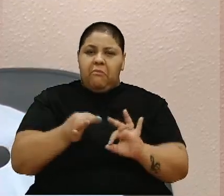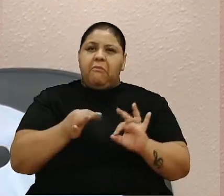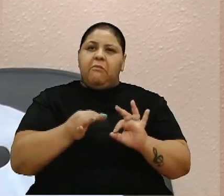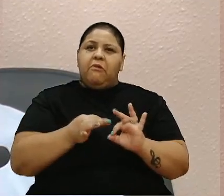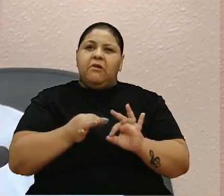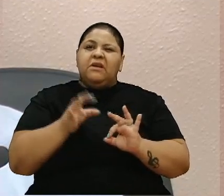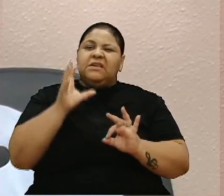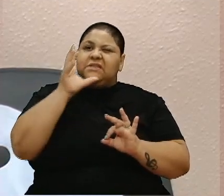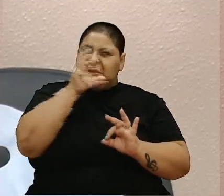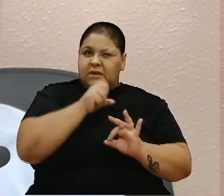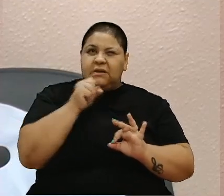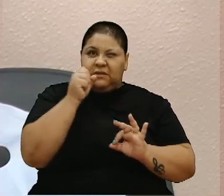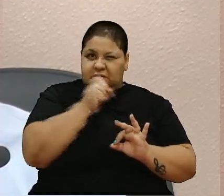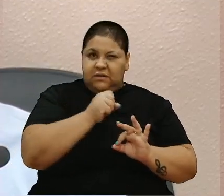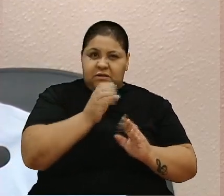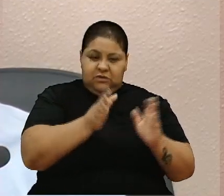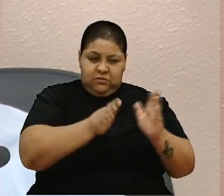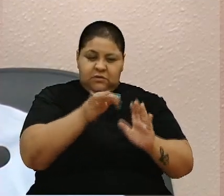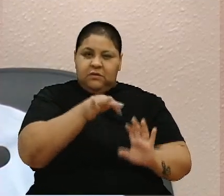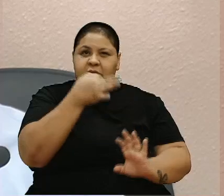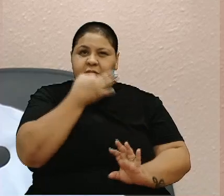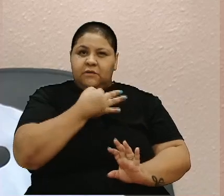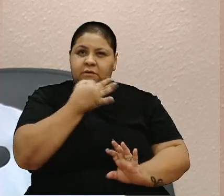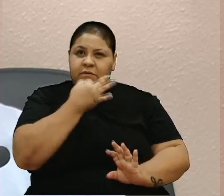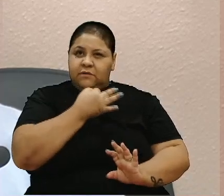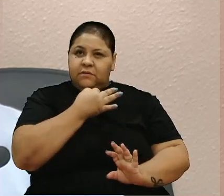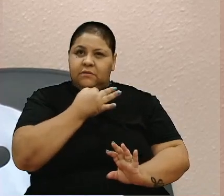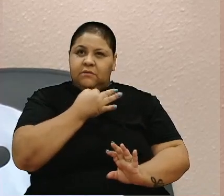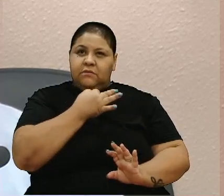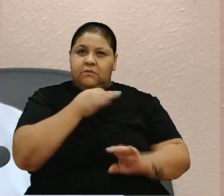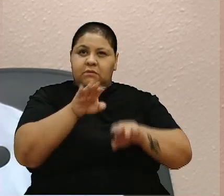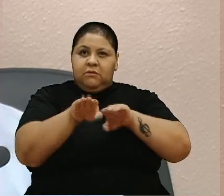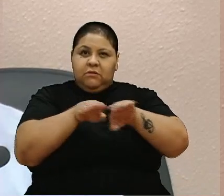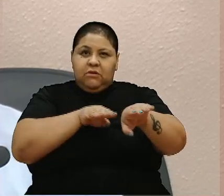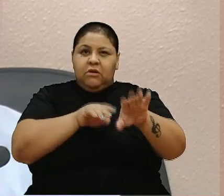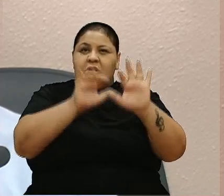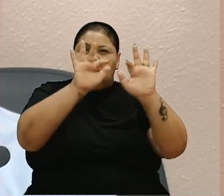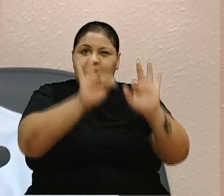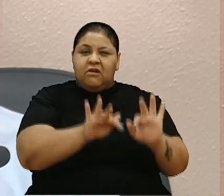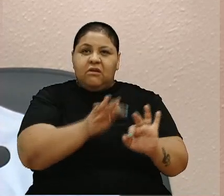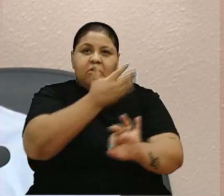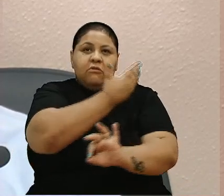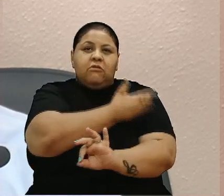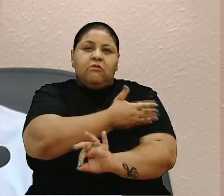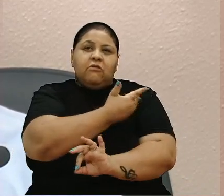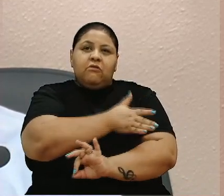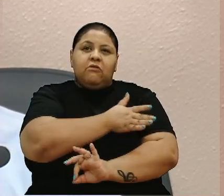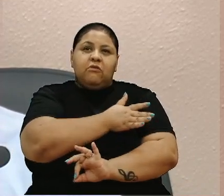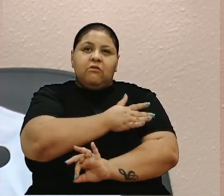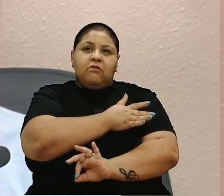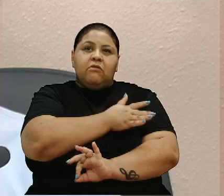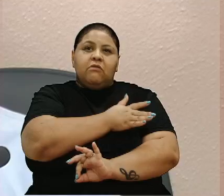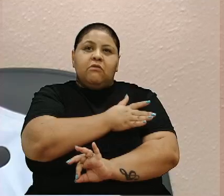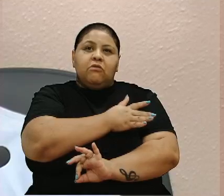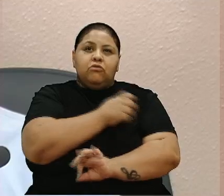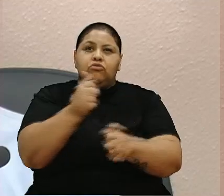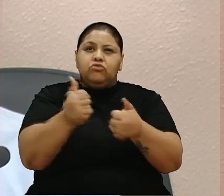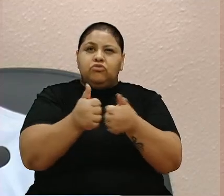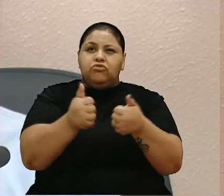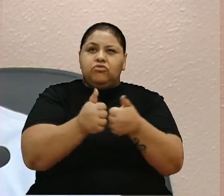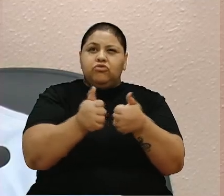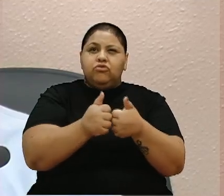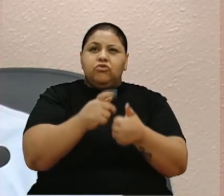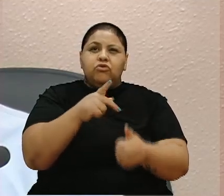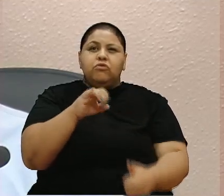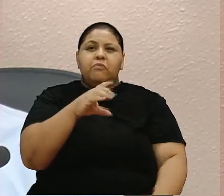sábado, então, na etapa de Caxias do Sul, Drag Day, finalizando os treinos dos sábados num pega com o pica-pau, 2